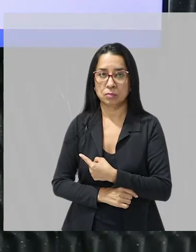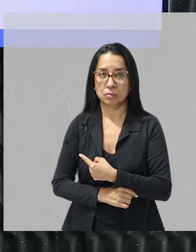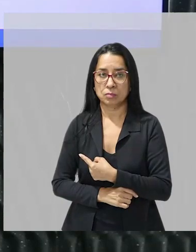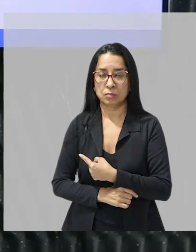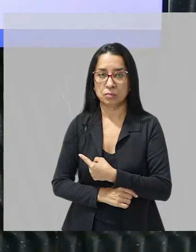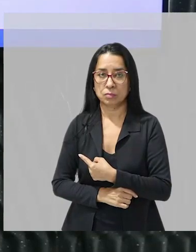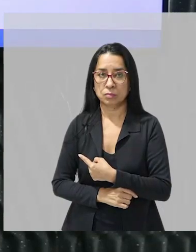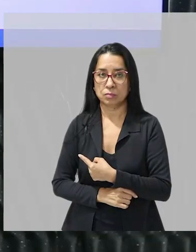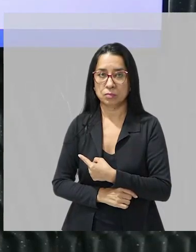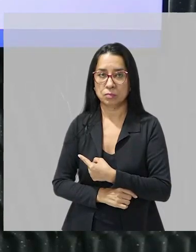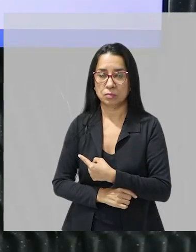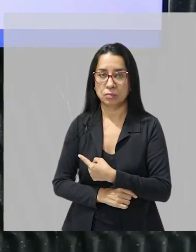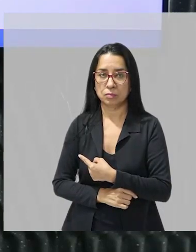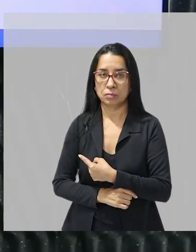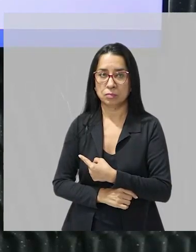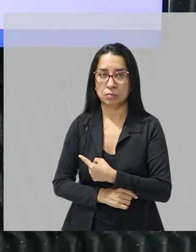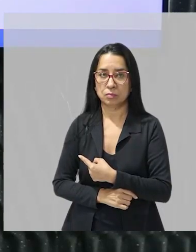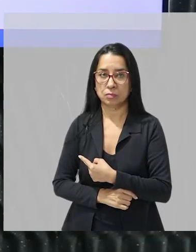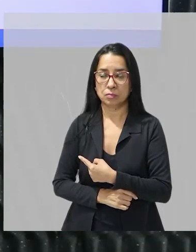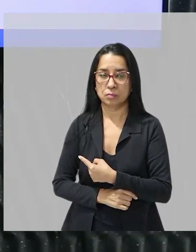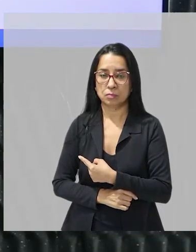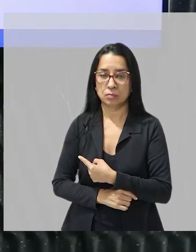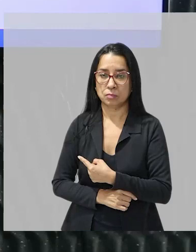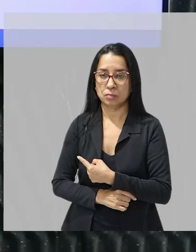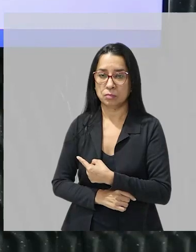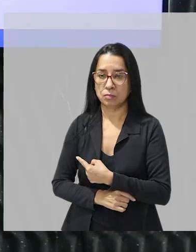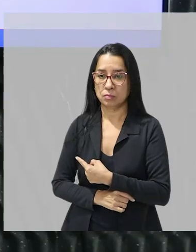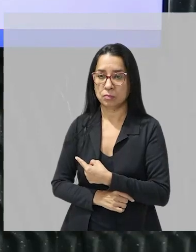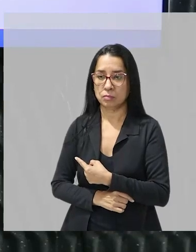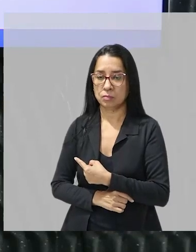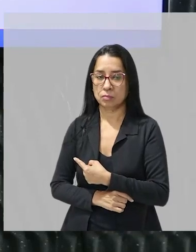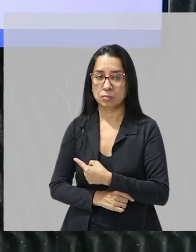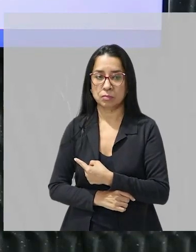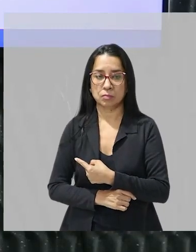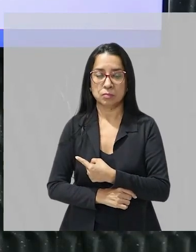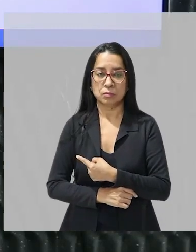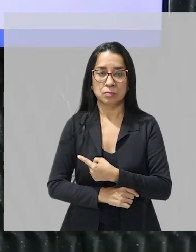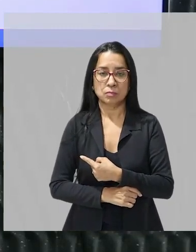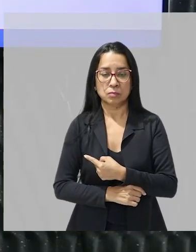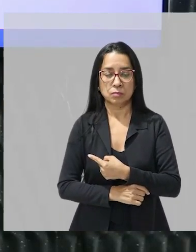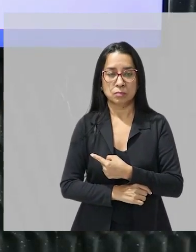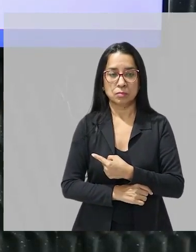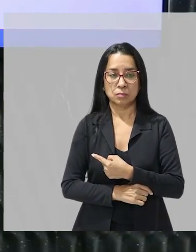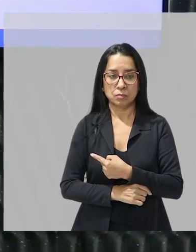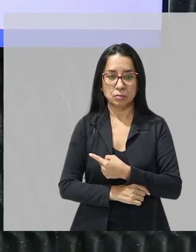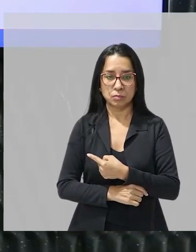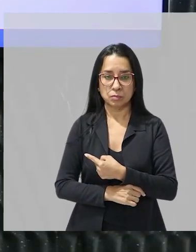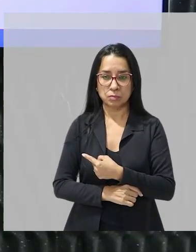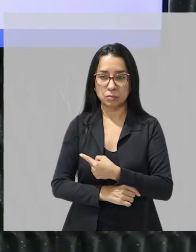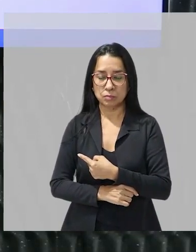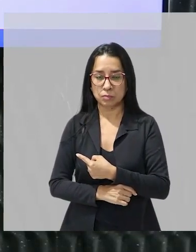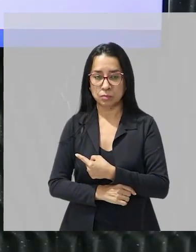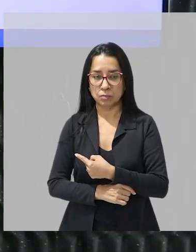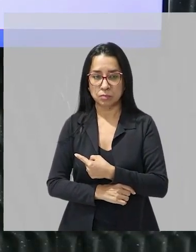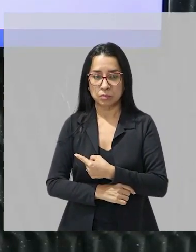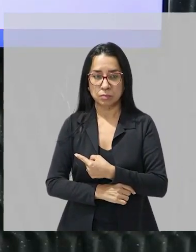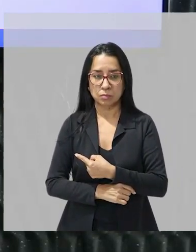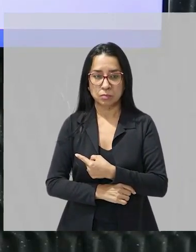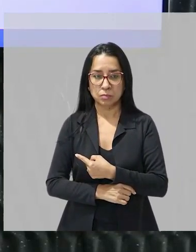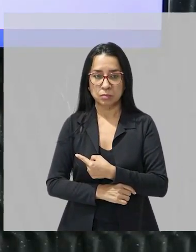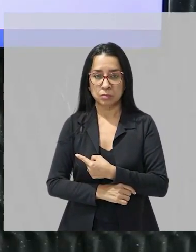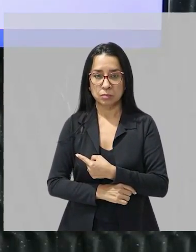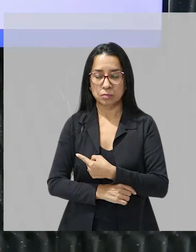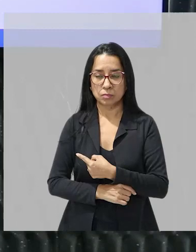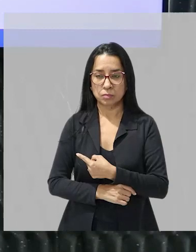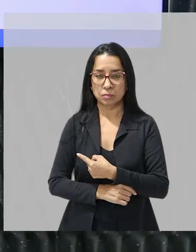a expiração, tá? A inspiração é causada pela contração de qual músculo do sistema